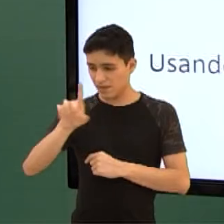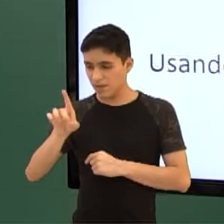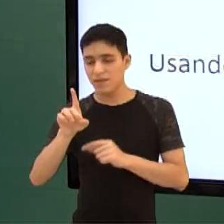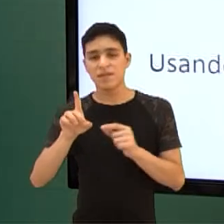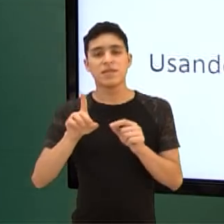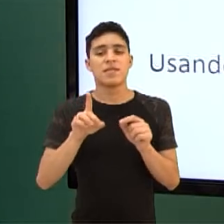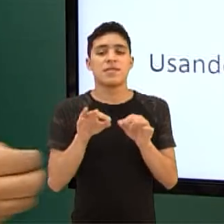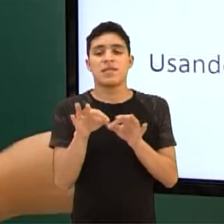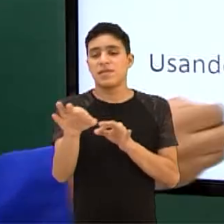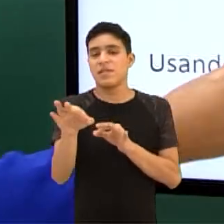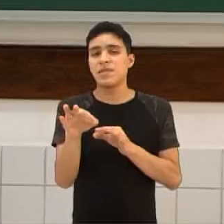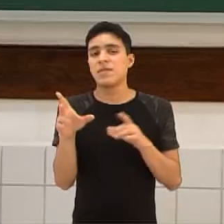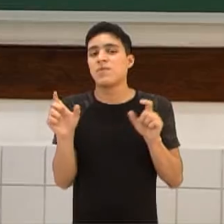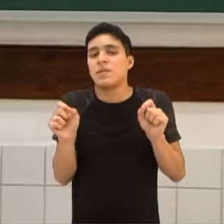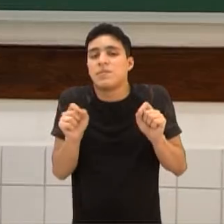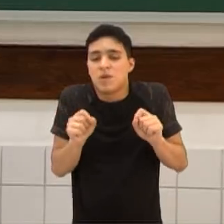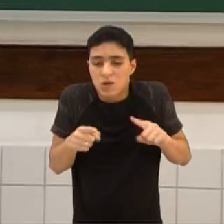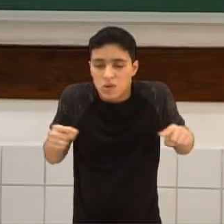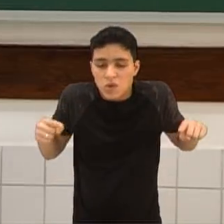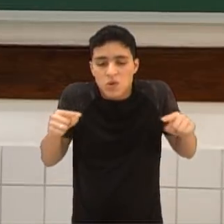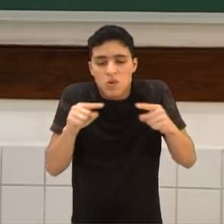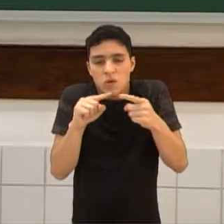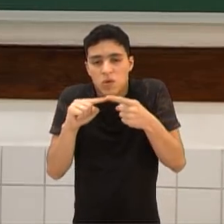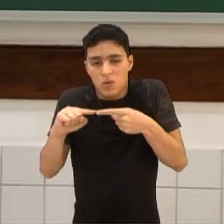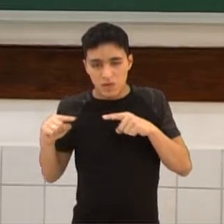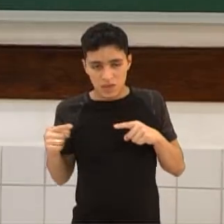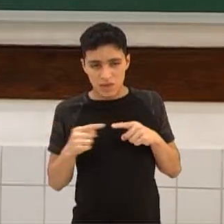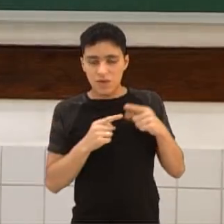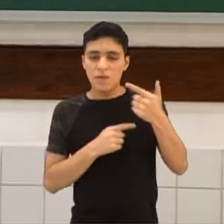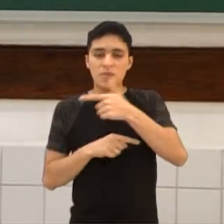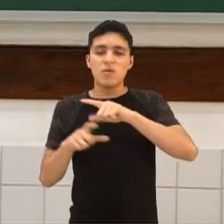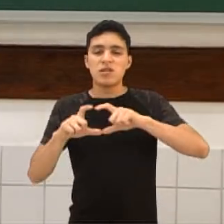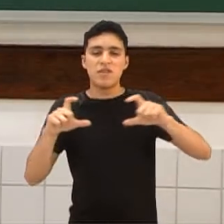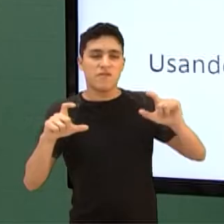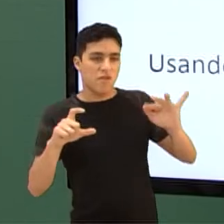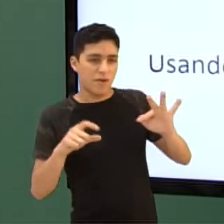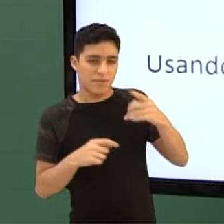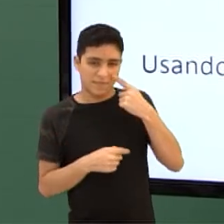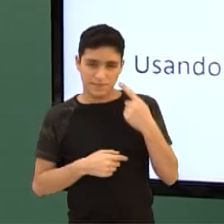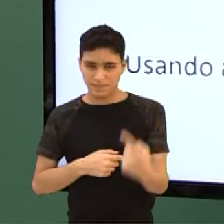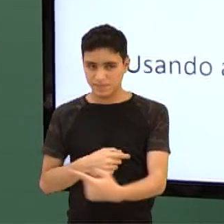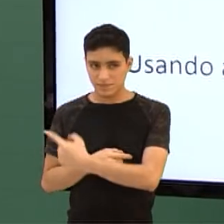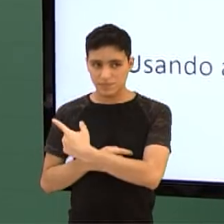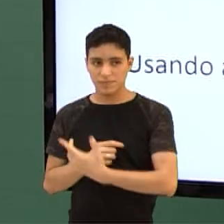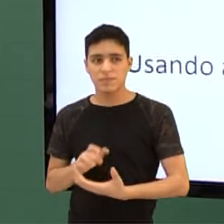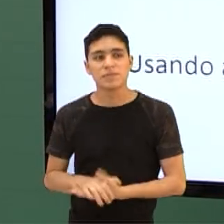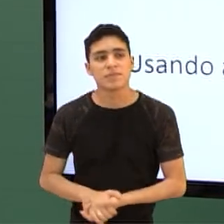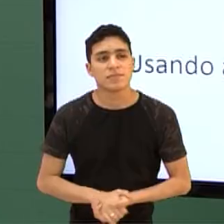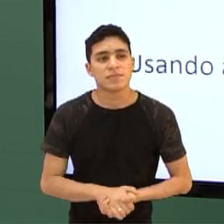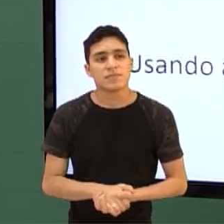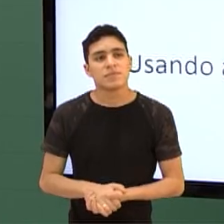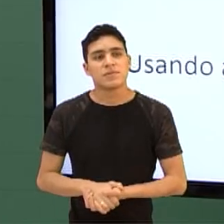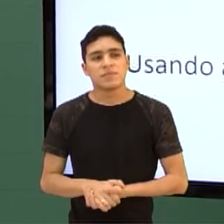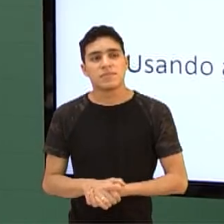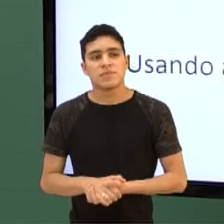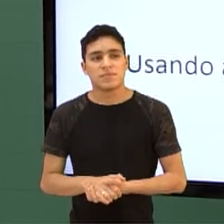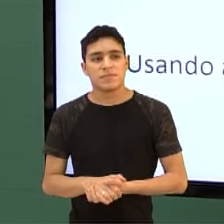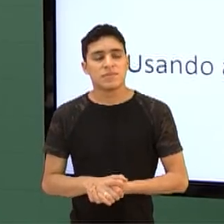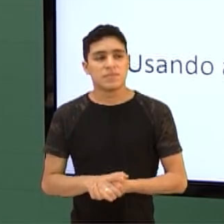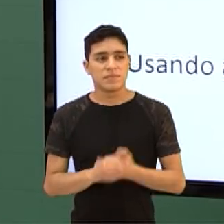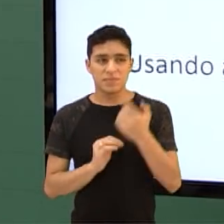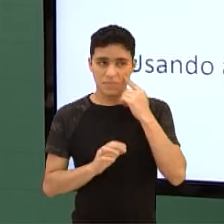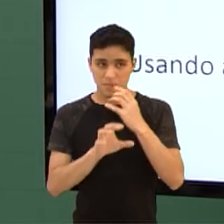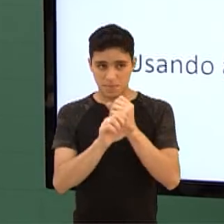distância, eu posso fazer uma combinação com a equação de Torricelli. De que forma? Eu posso fazer o seguinte, se eu pegar a equação